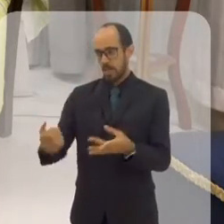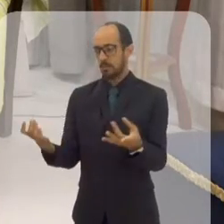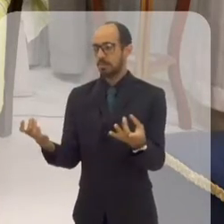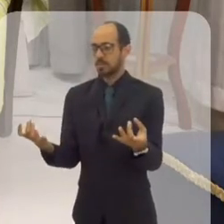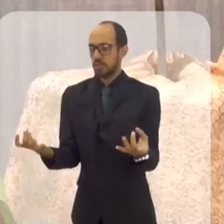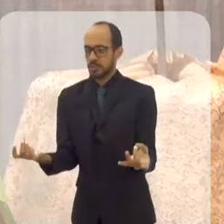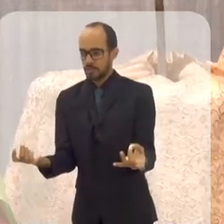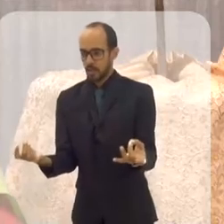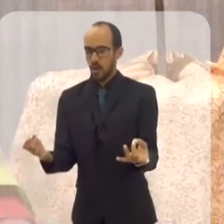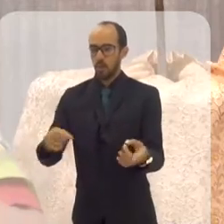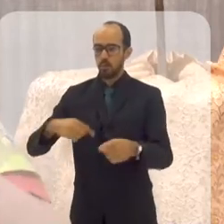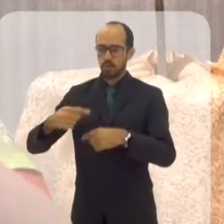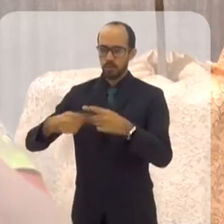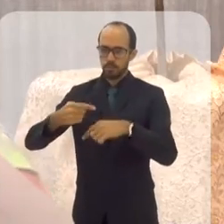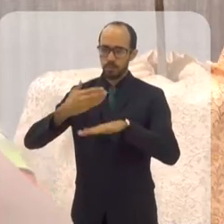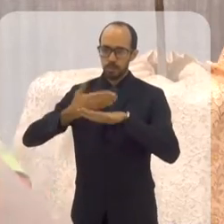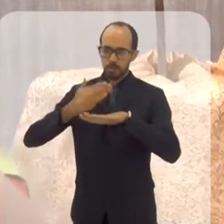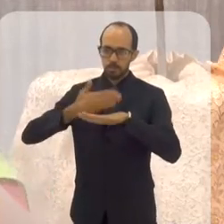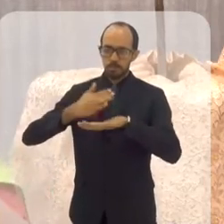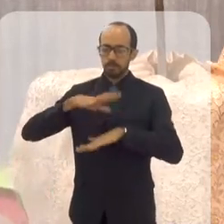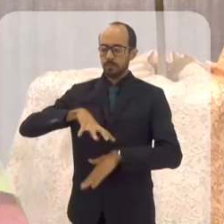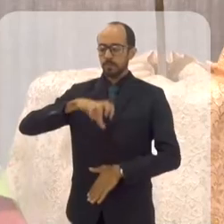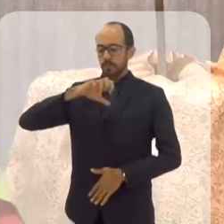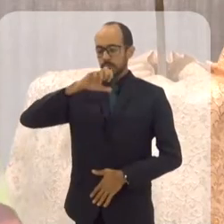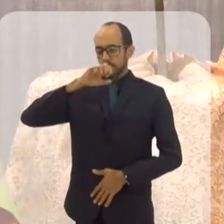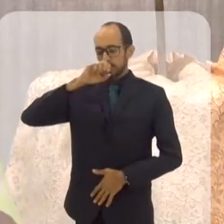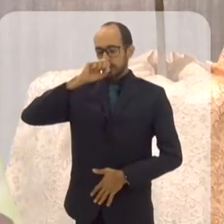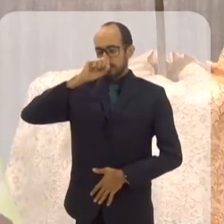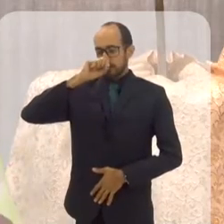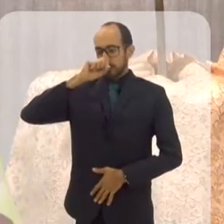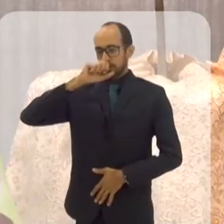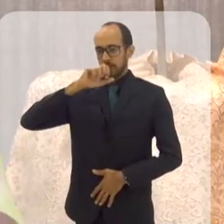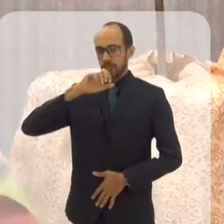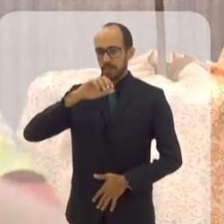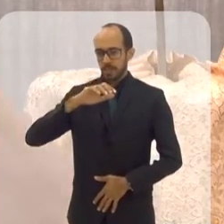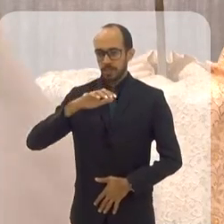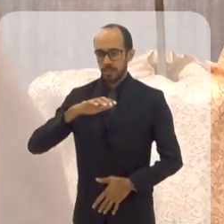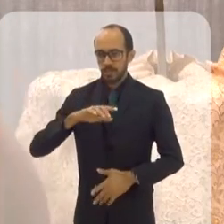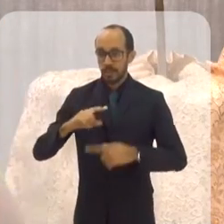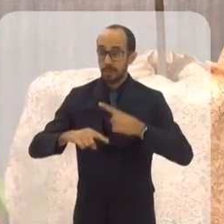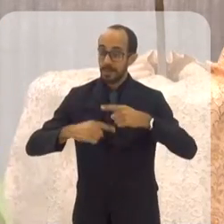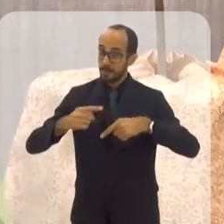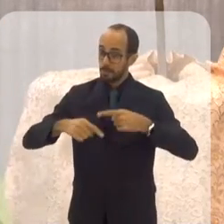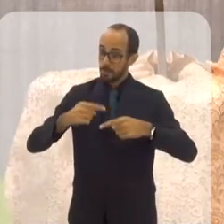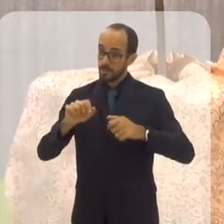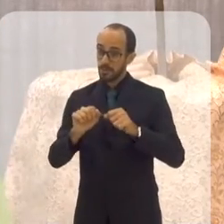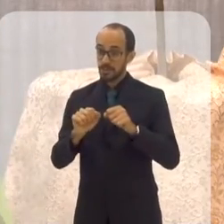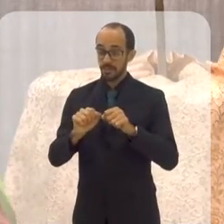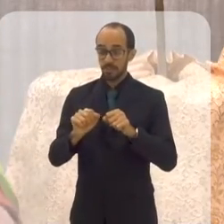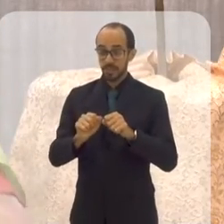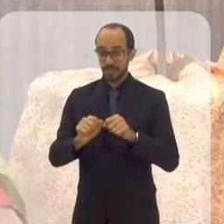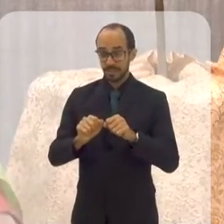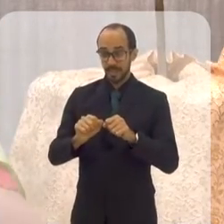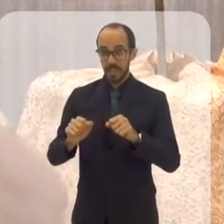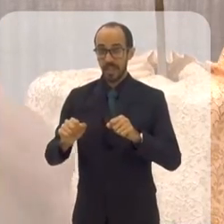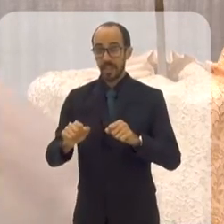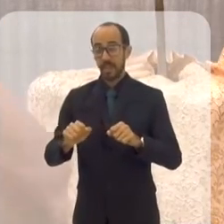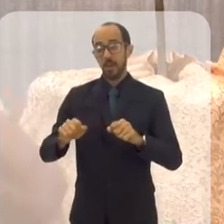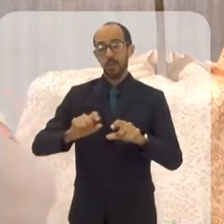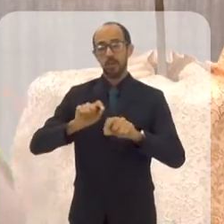você faz primeira meditação depois você faz práticas de respiração para depois você fazer as posturas